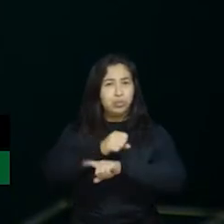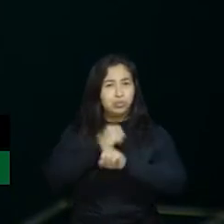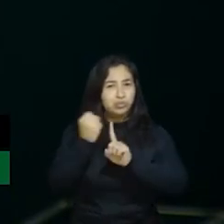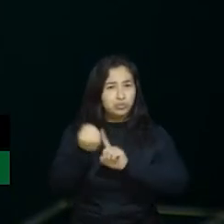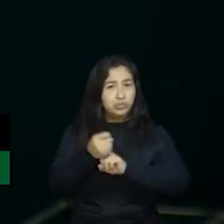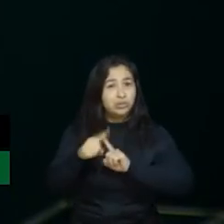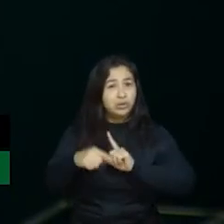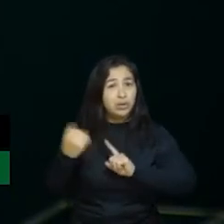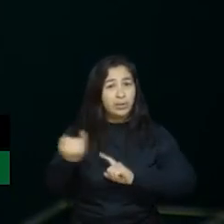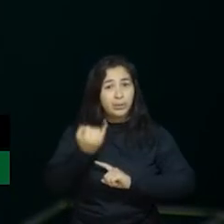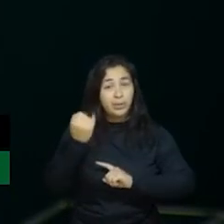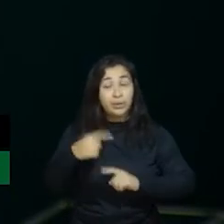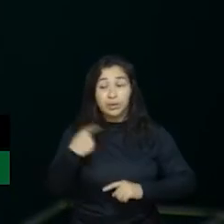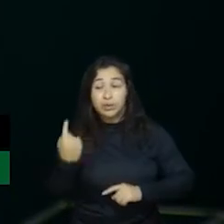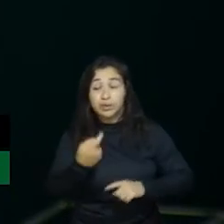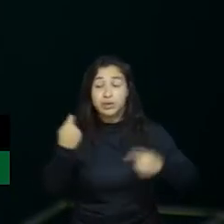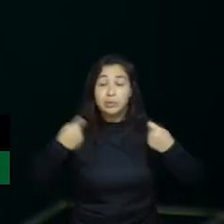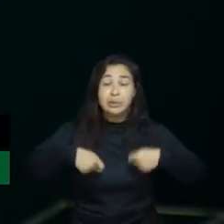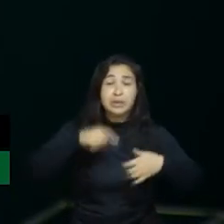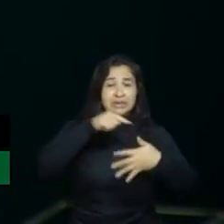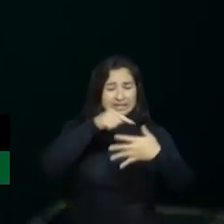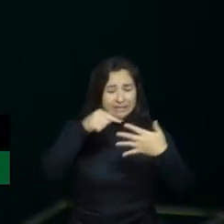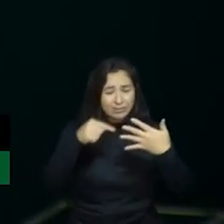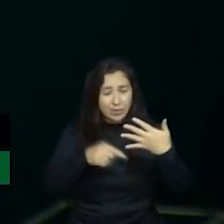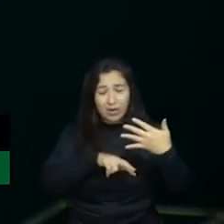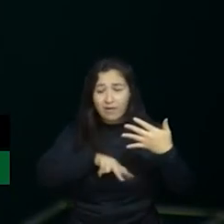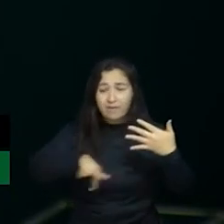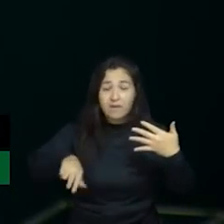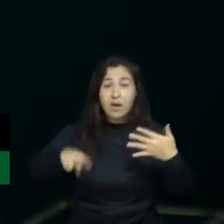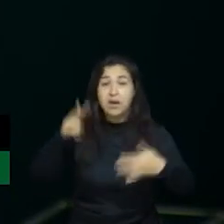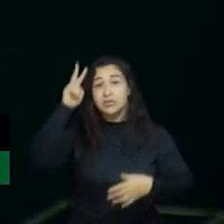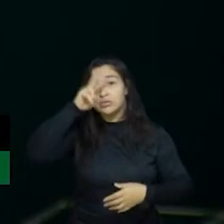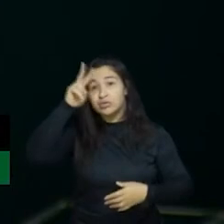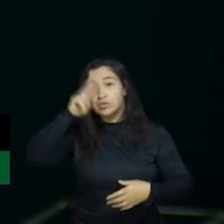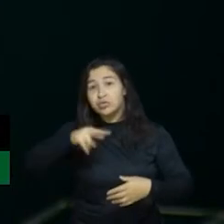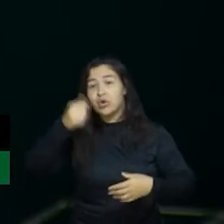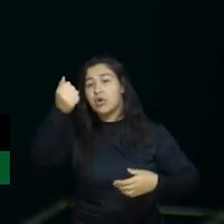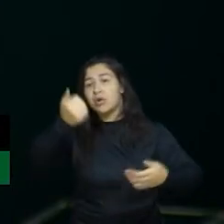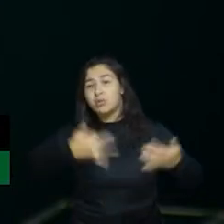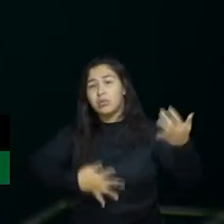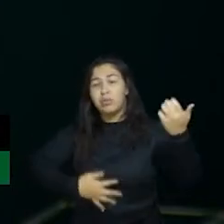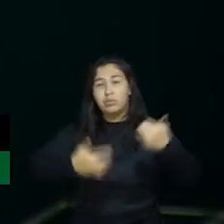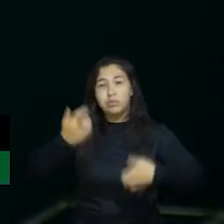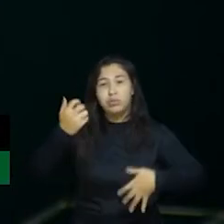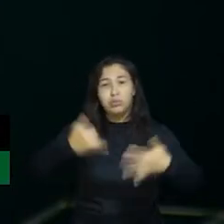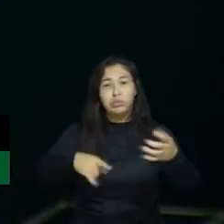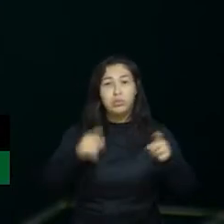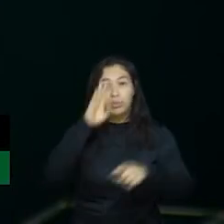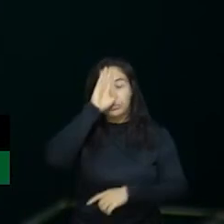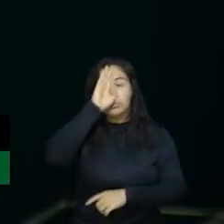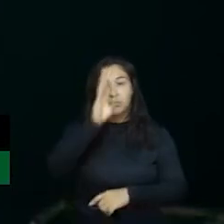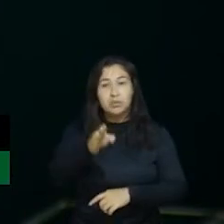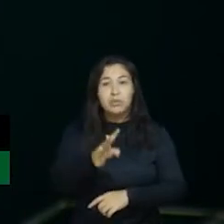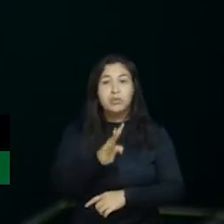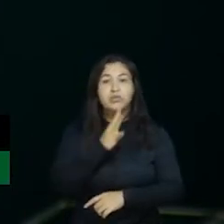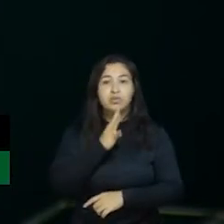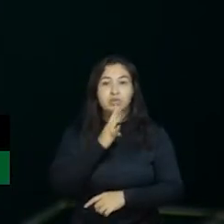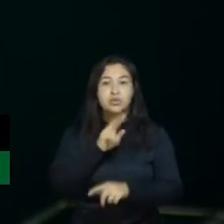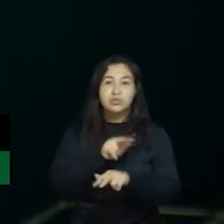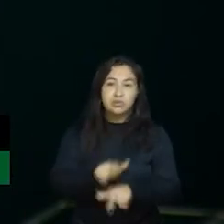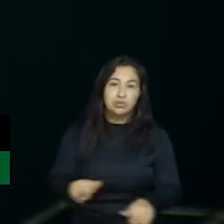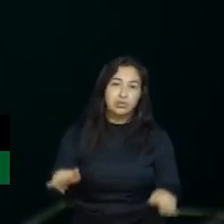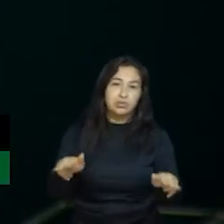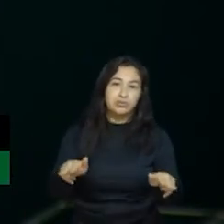falar das nossas demandas, contar nossas histórias e principalmente o conhecimento que nós temos implantado